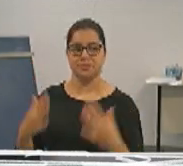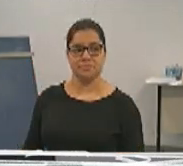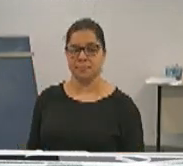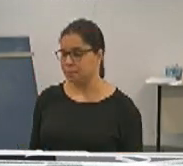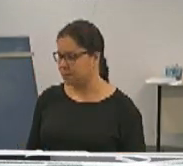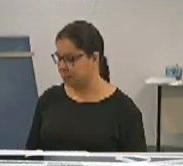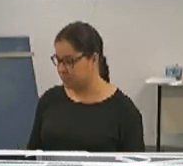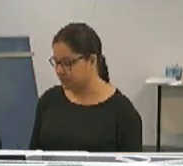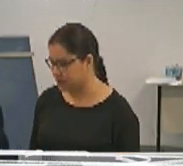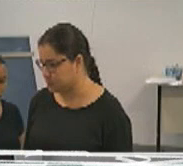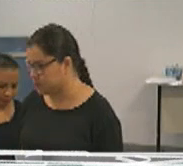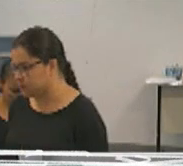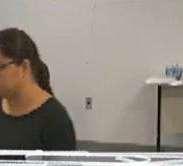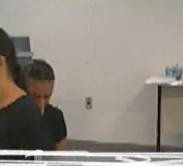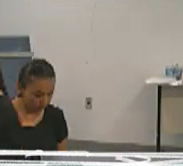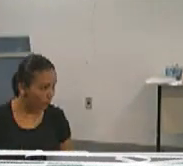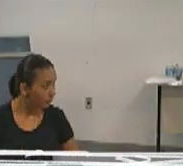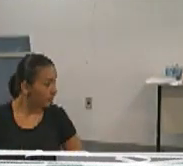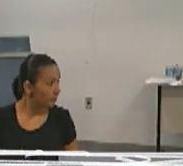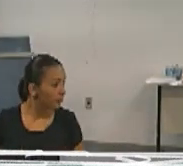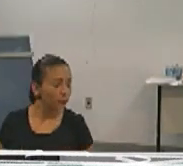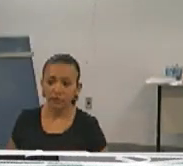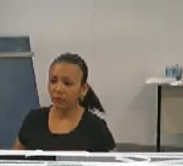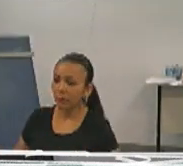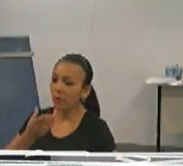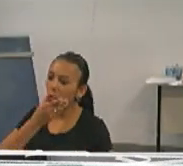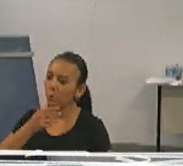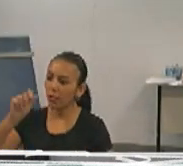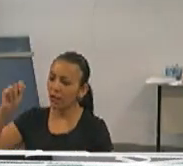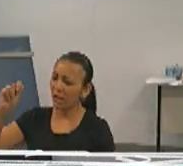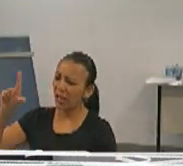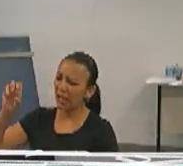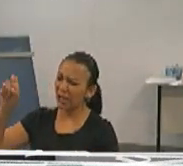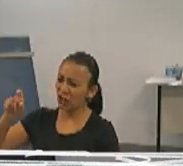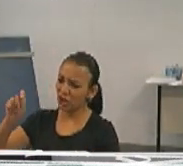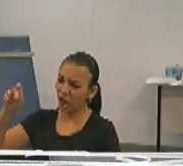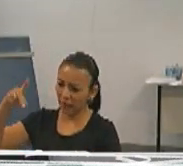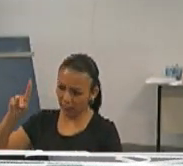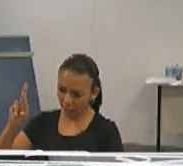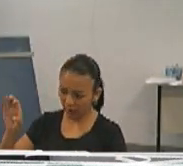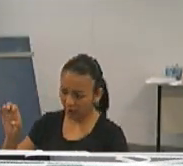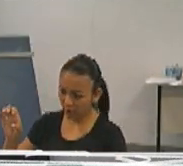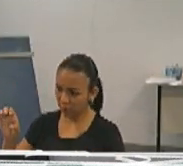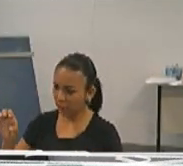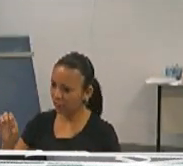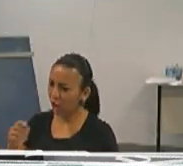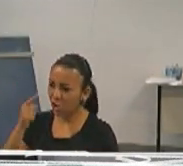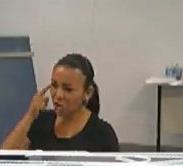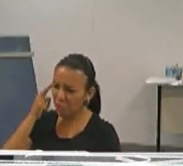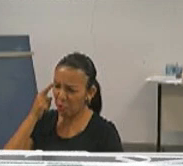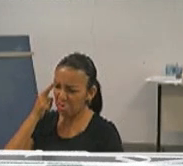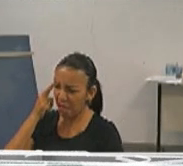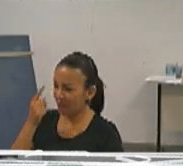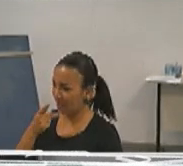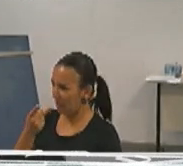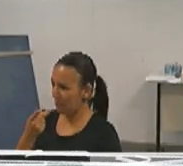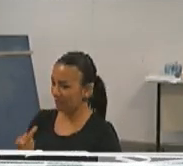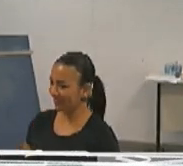O técnico administrativo Alexandre faz Nagaki. A pergunta. Sim. E Nagaki? Nagaki.